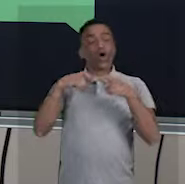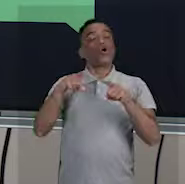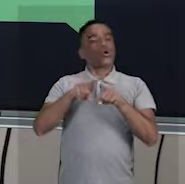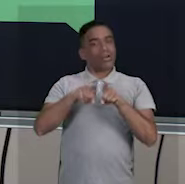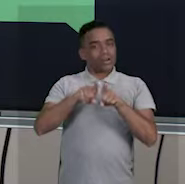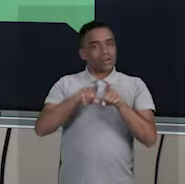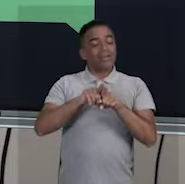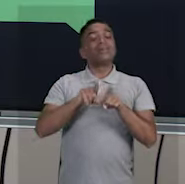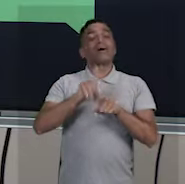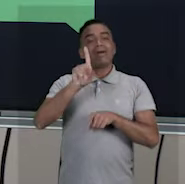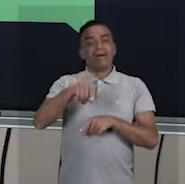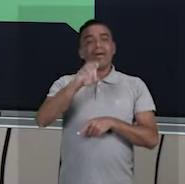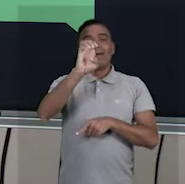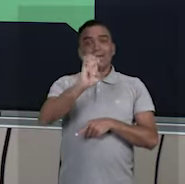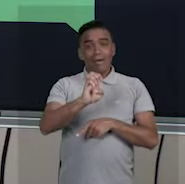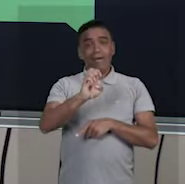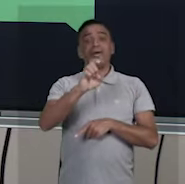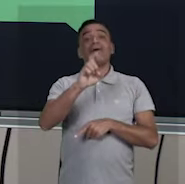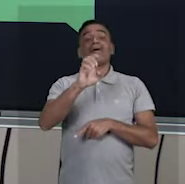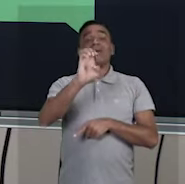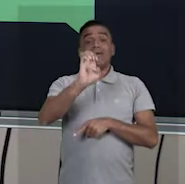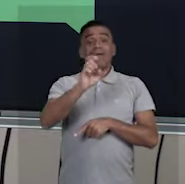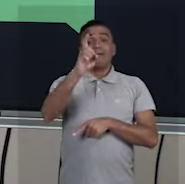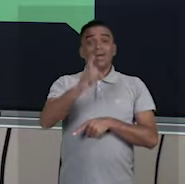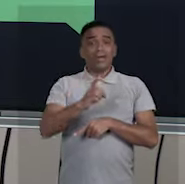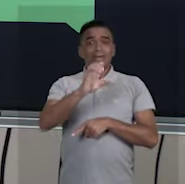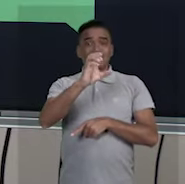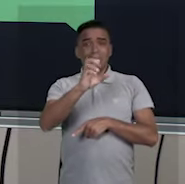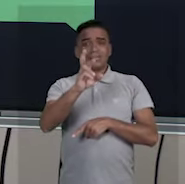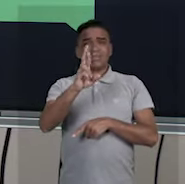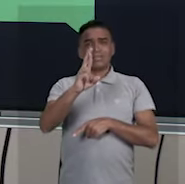né, juntamente com alguns sais, ele está